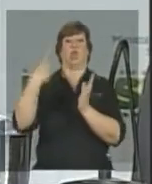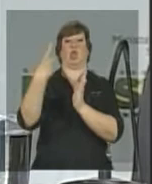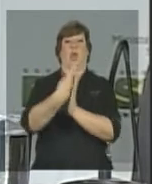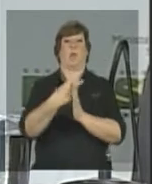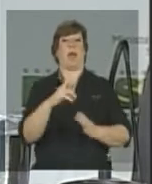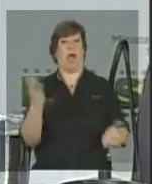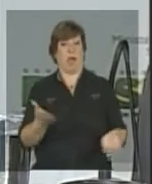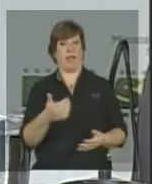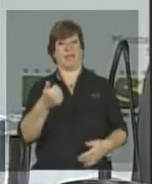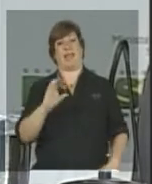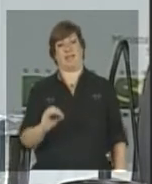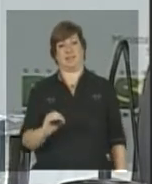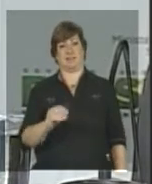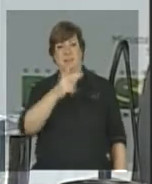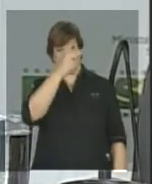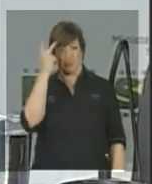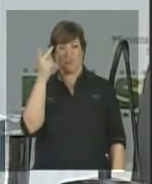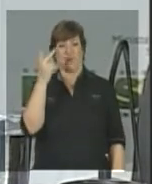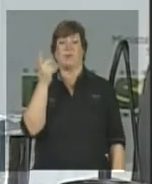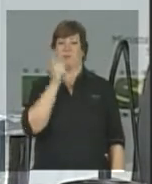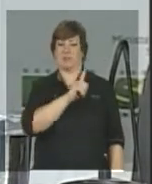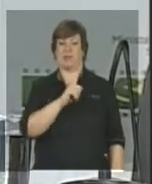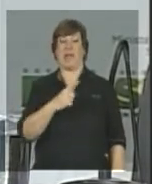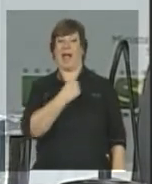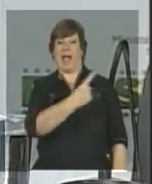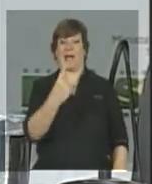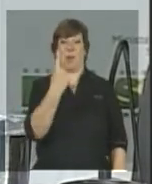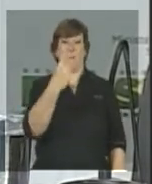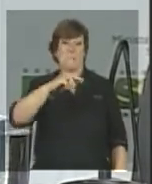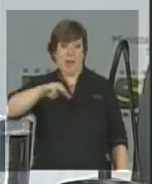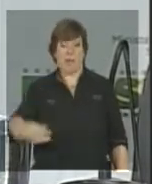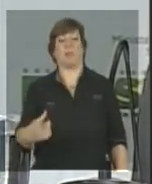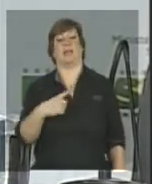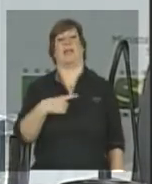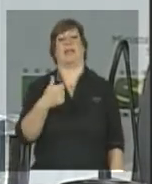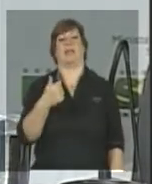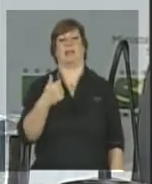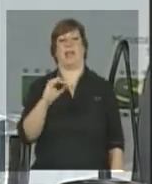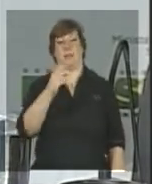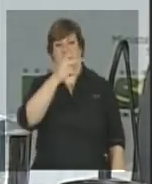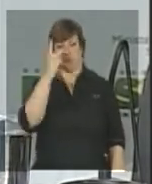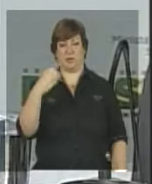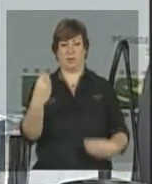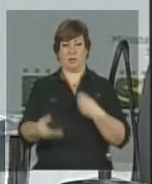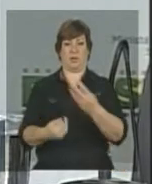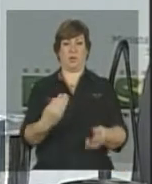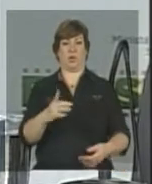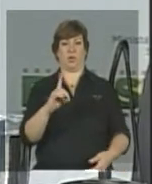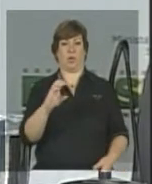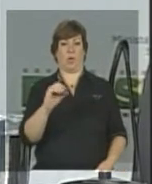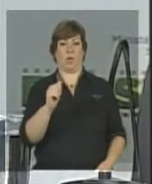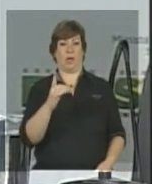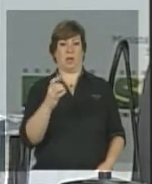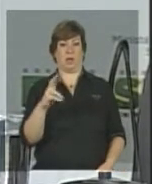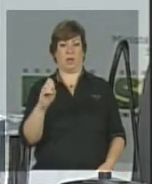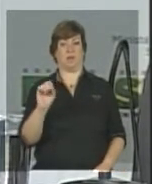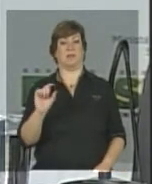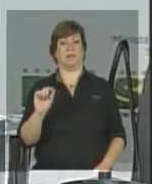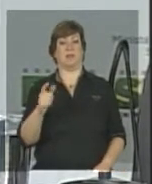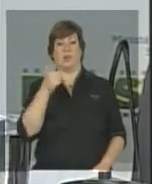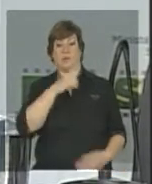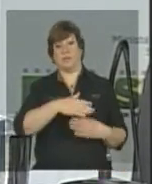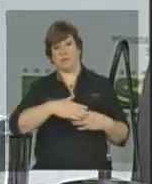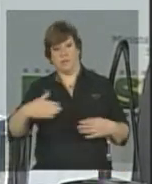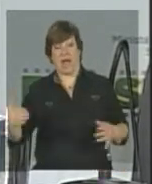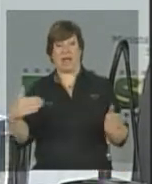E nós estamos apontando uma meta de atingirmos 15 doadores por milhão de população até o final do